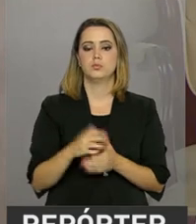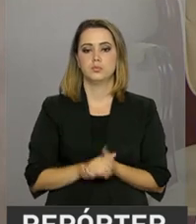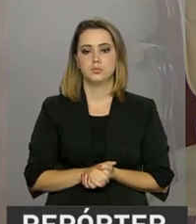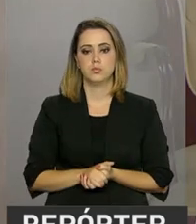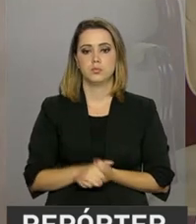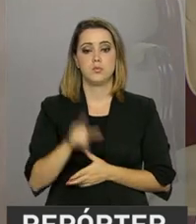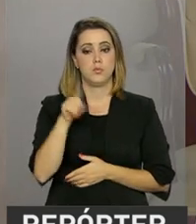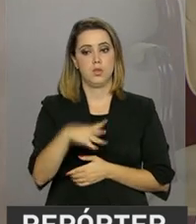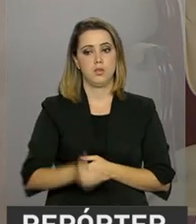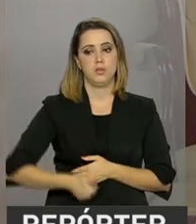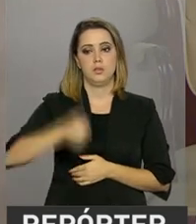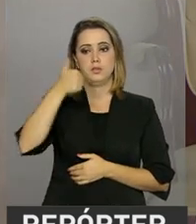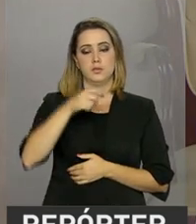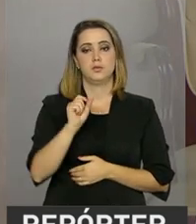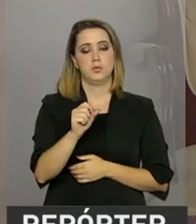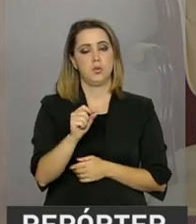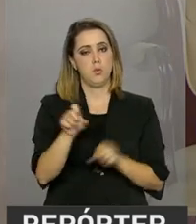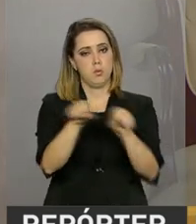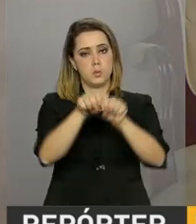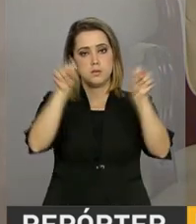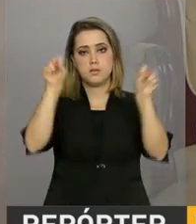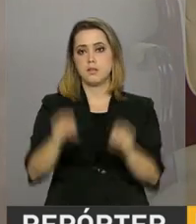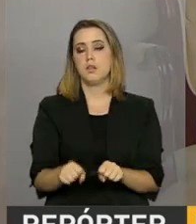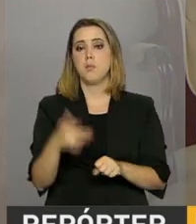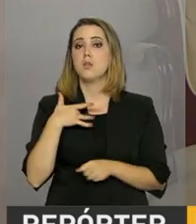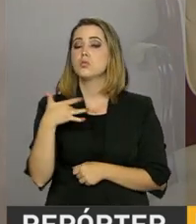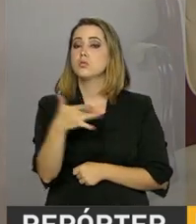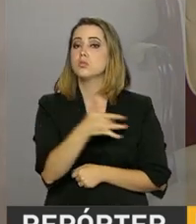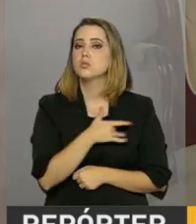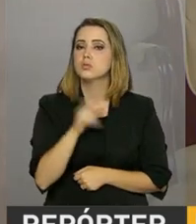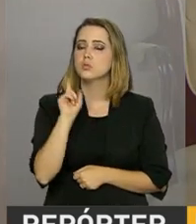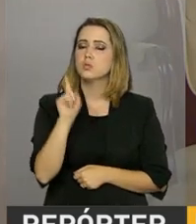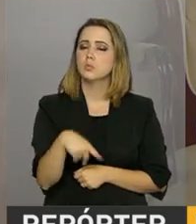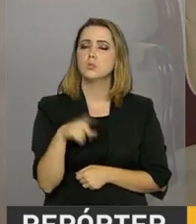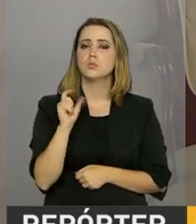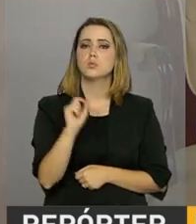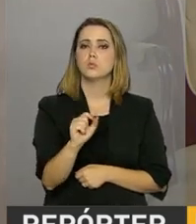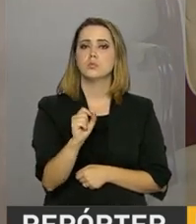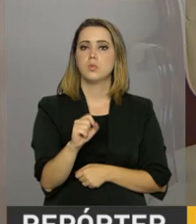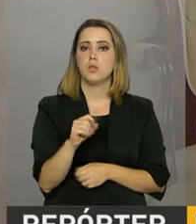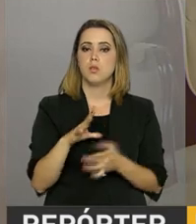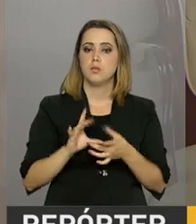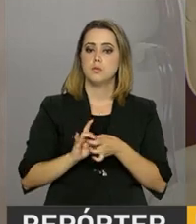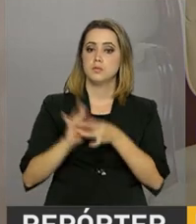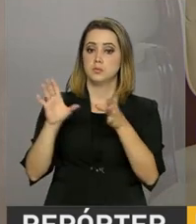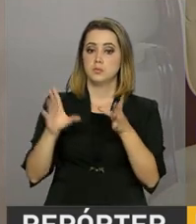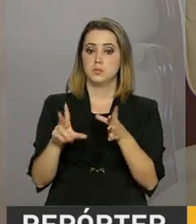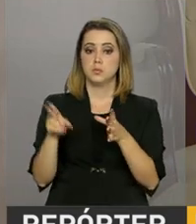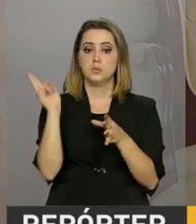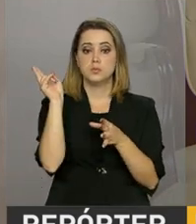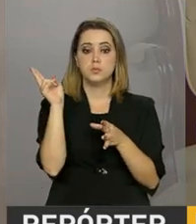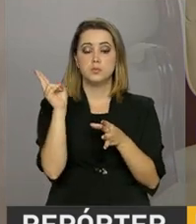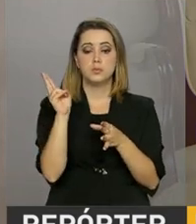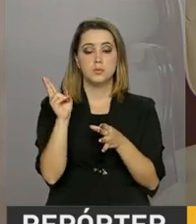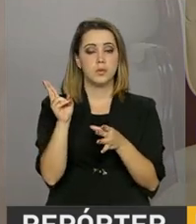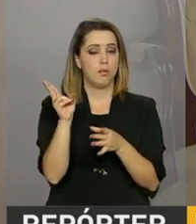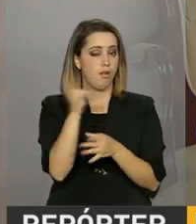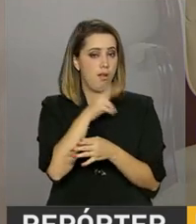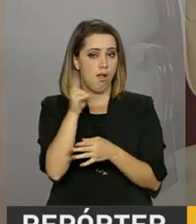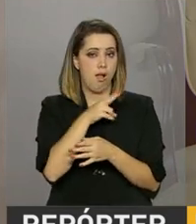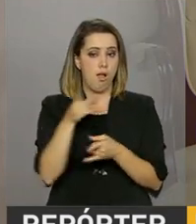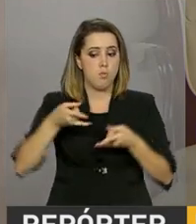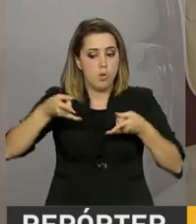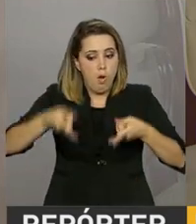uma vantagem para um sistema de saúde, que é liberar mais rapidamente o leito